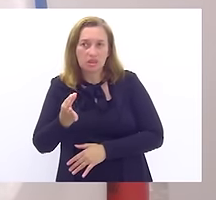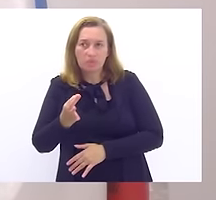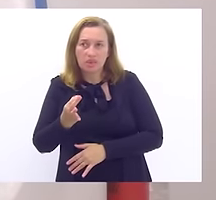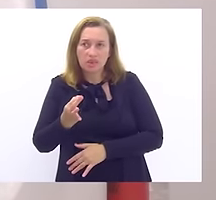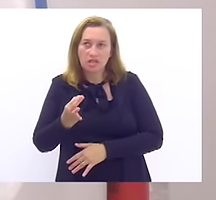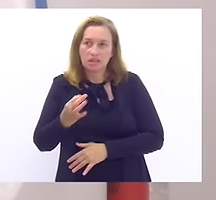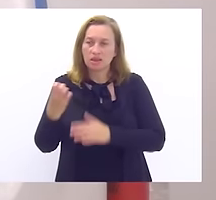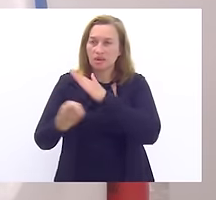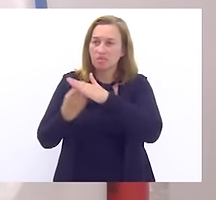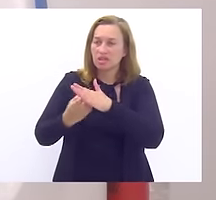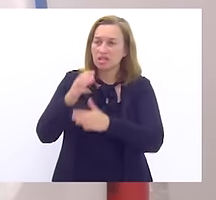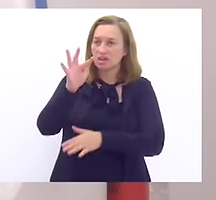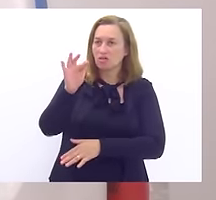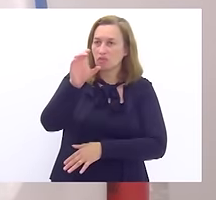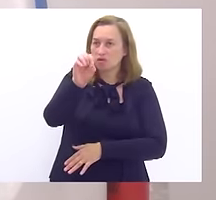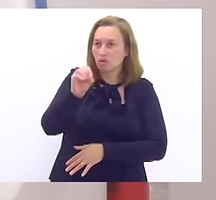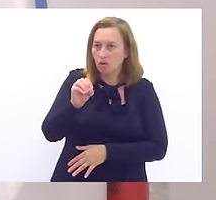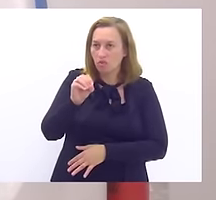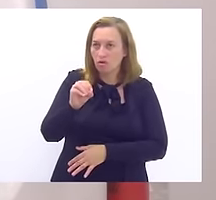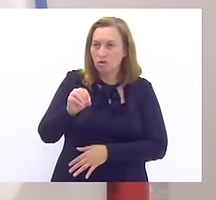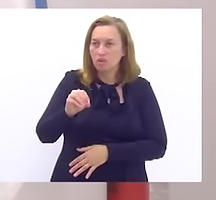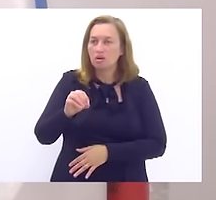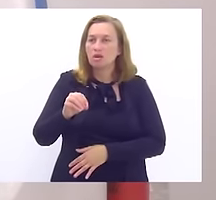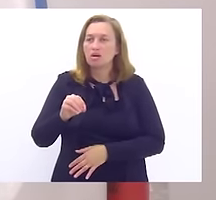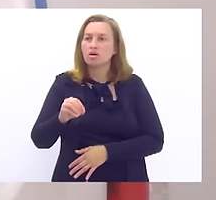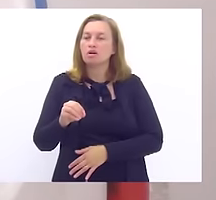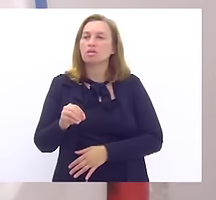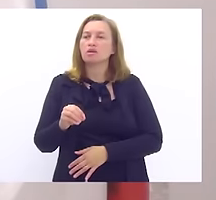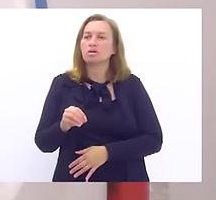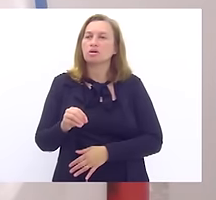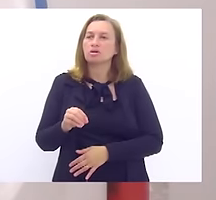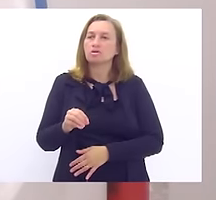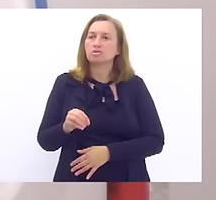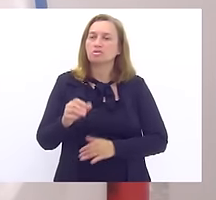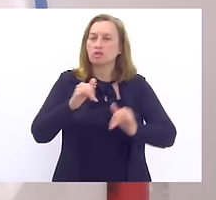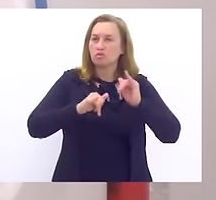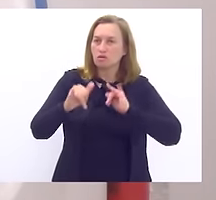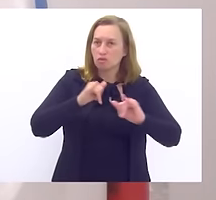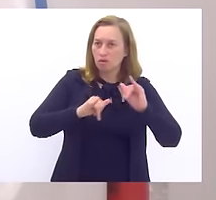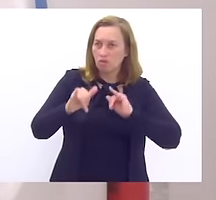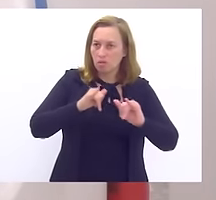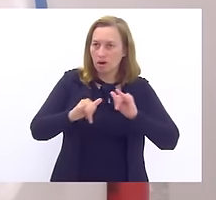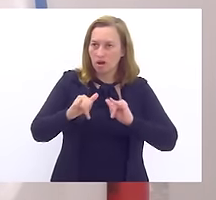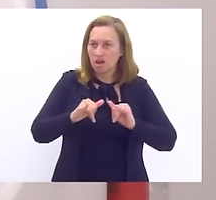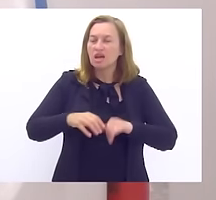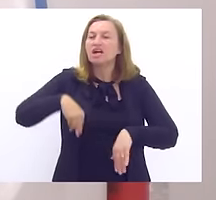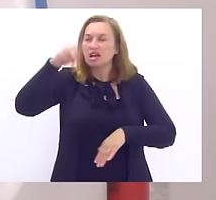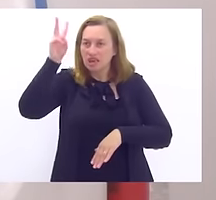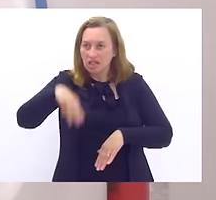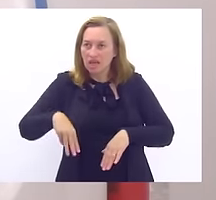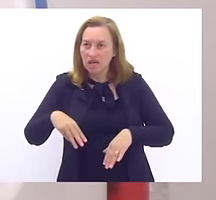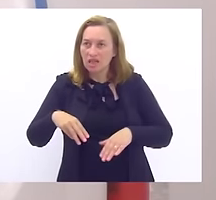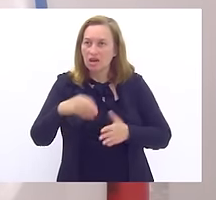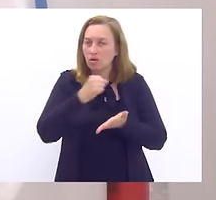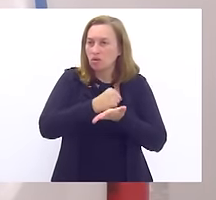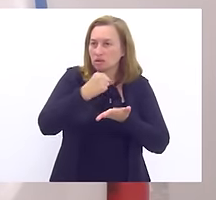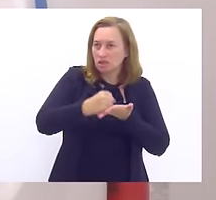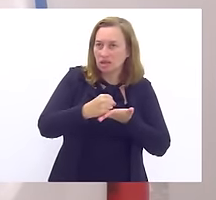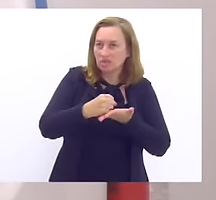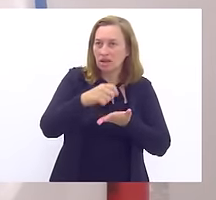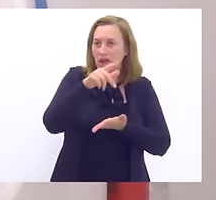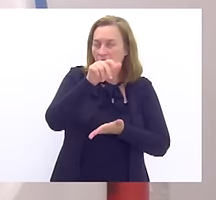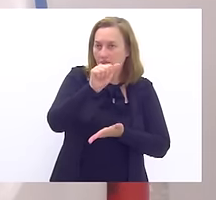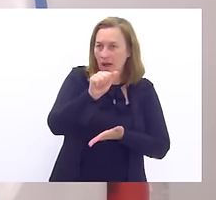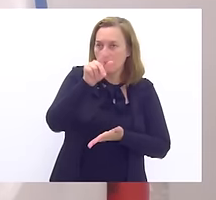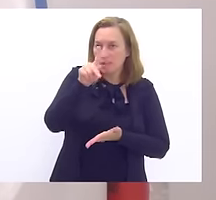foco e quem faz a maioria das operações não informa assim Olha vou informar o dedo quem executa a maior parte do contrato não é a pele